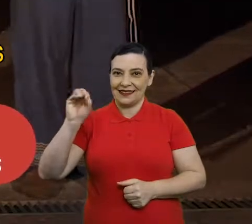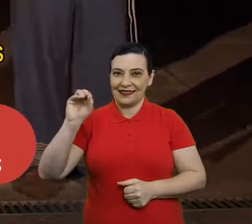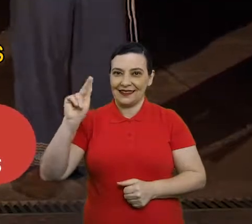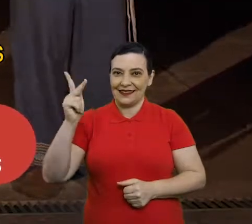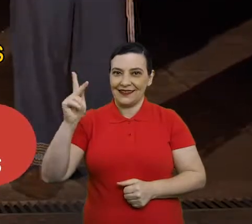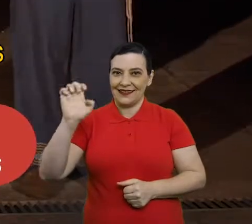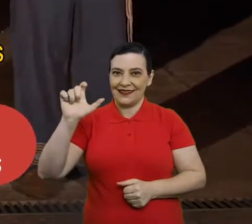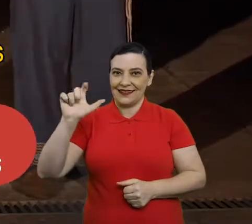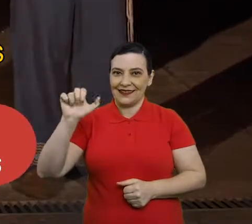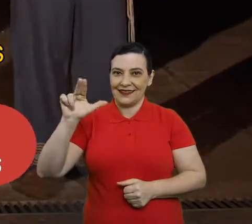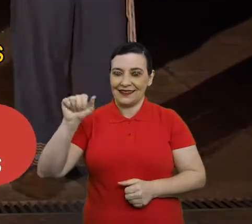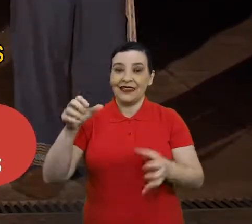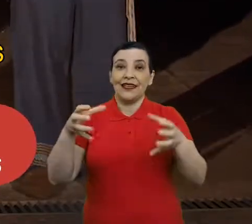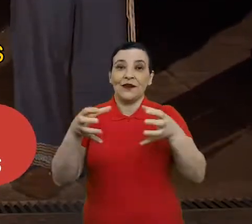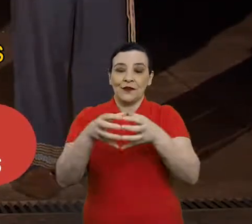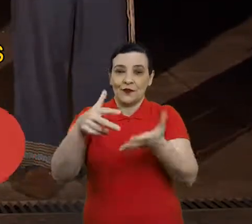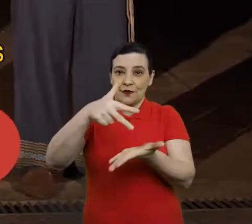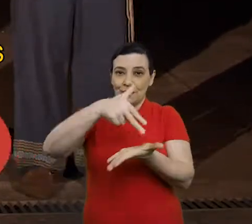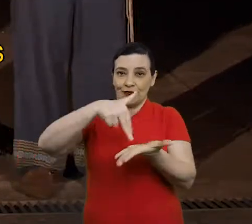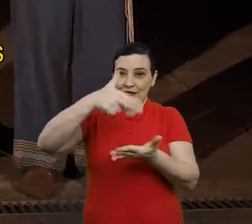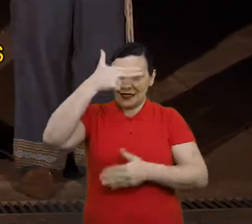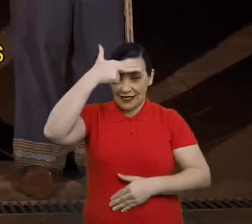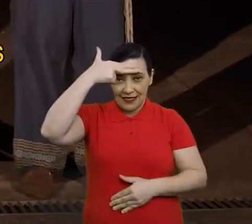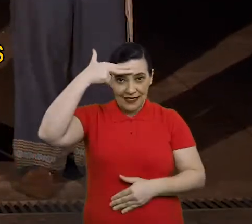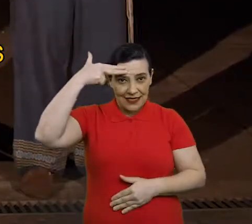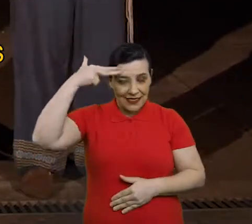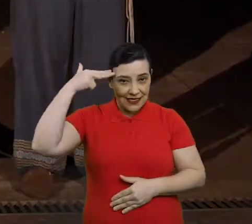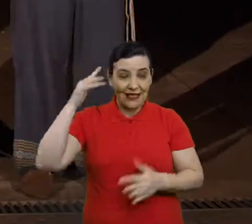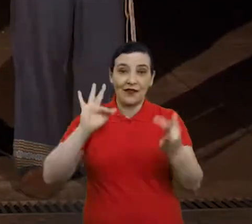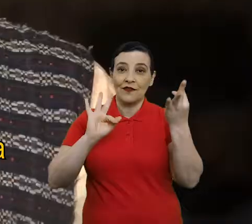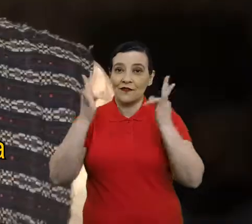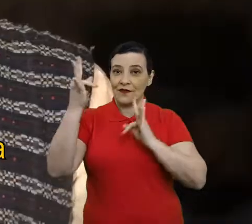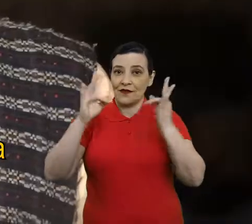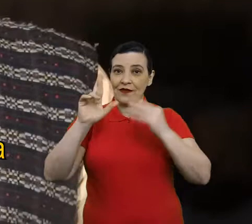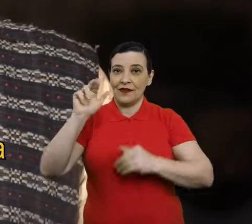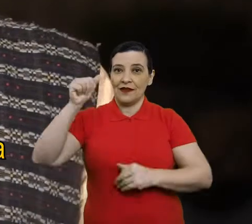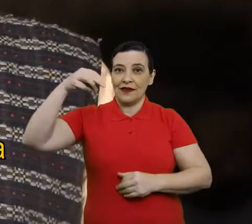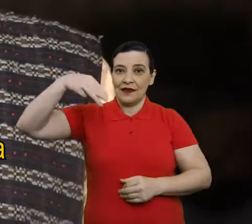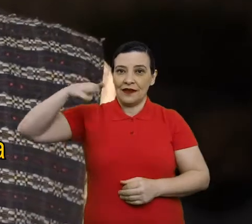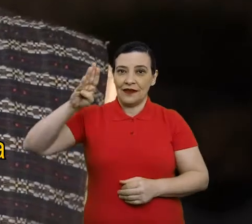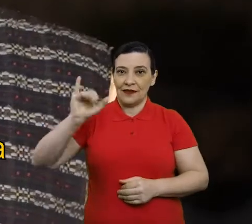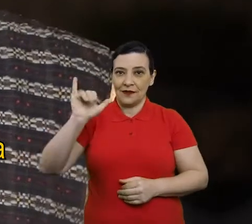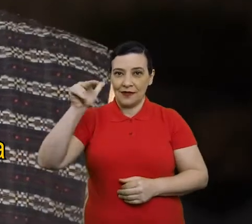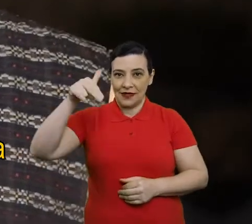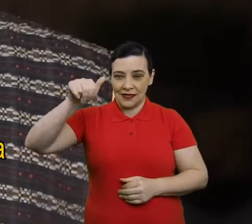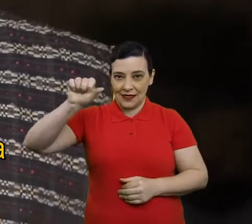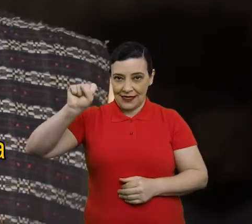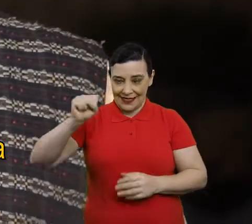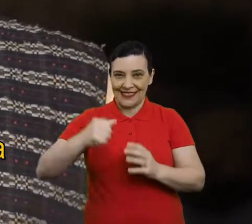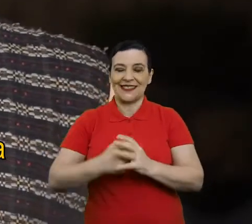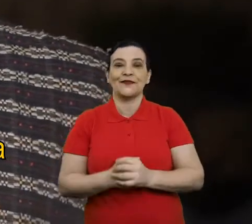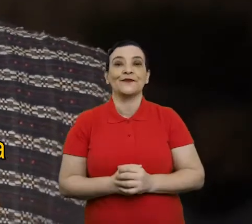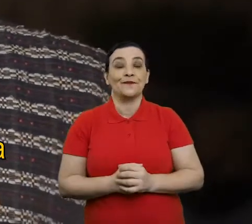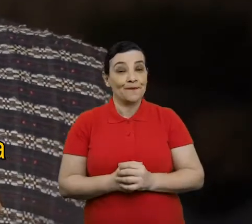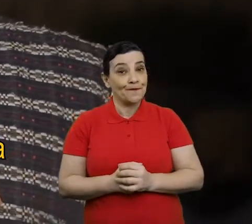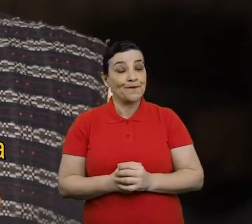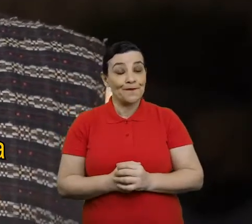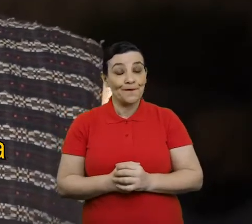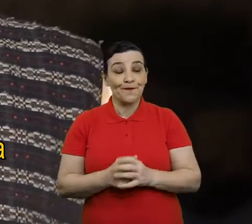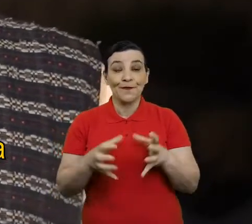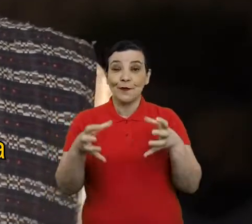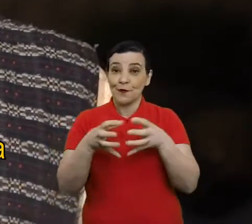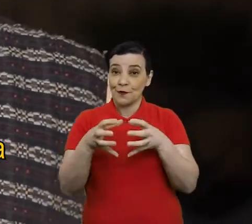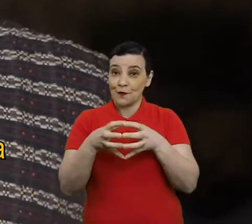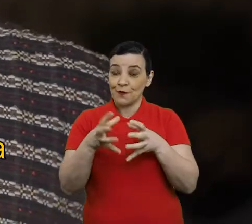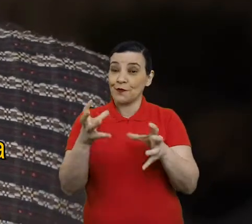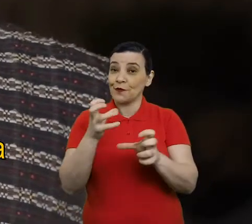Nós fazemos parte do grupo de danças folclóricas lituanas Rambinas. O Rambinas é um grupo que consta, na sua